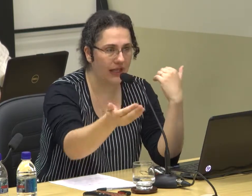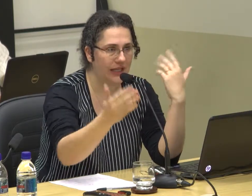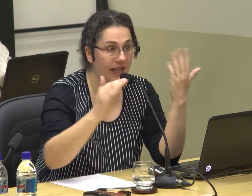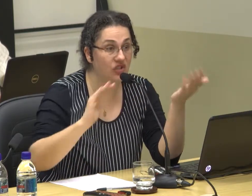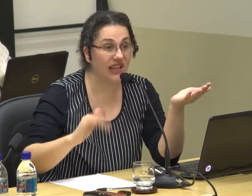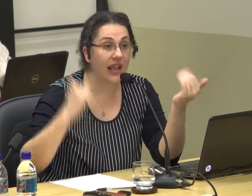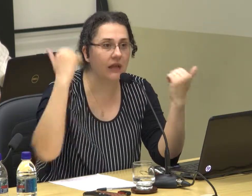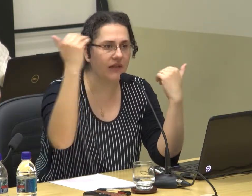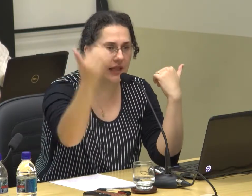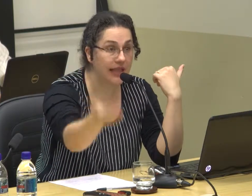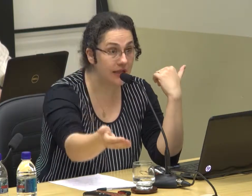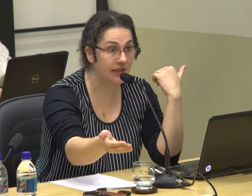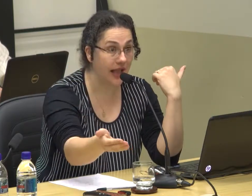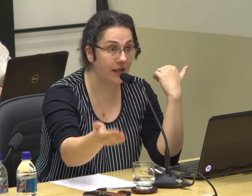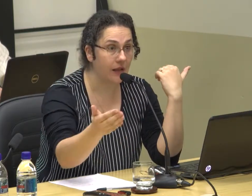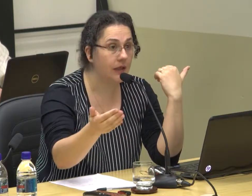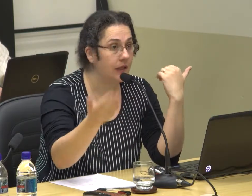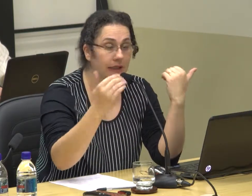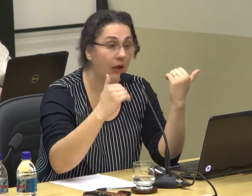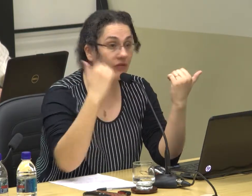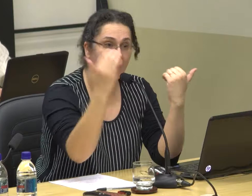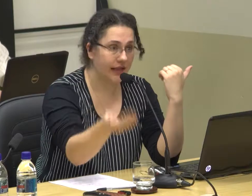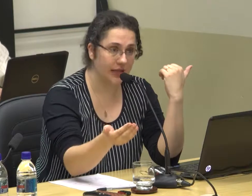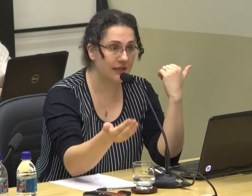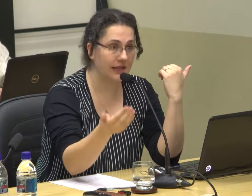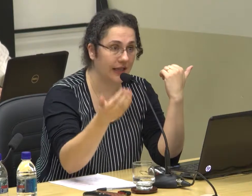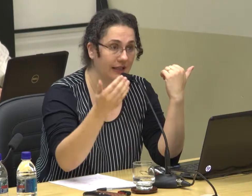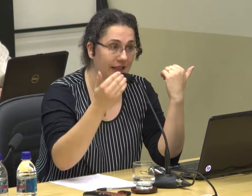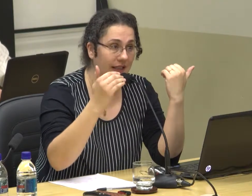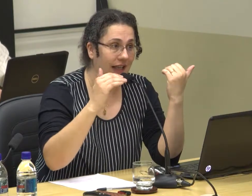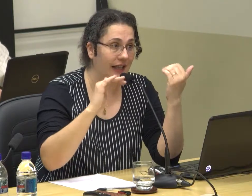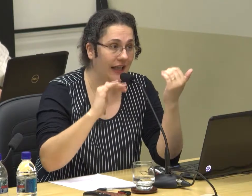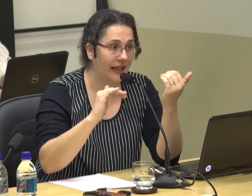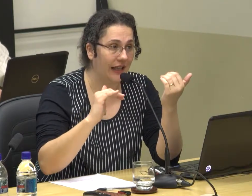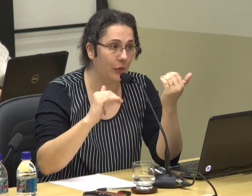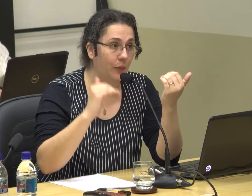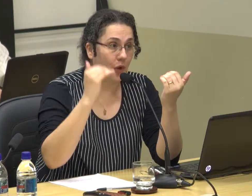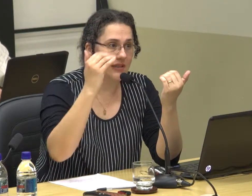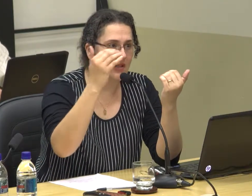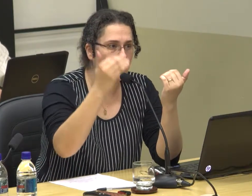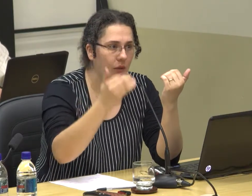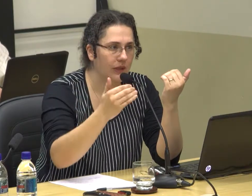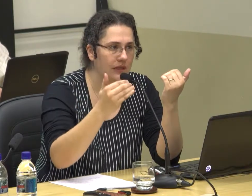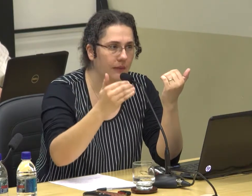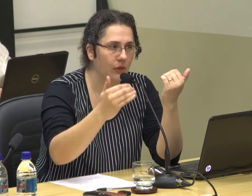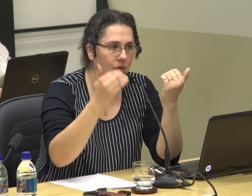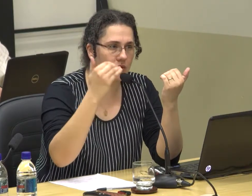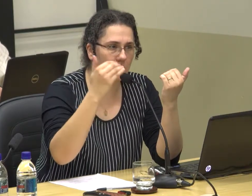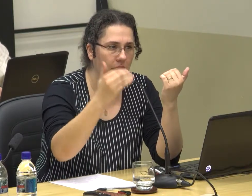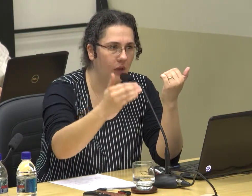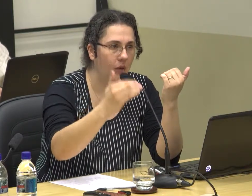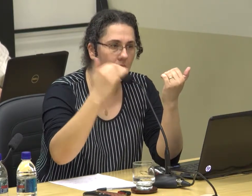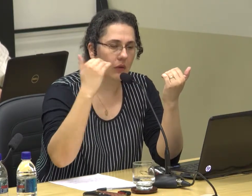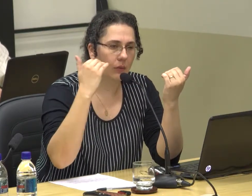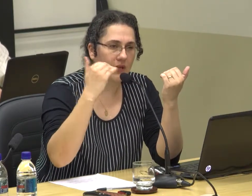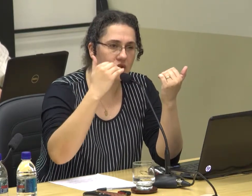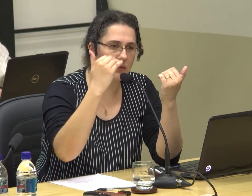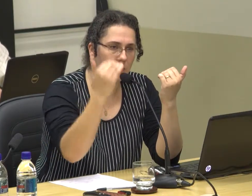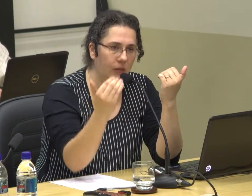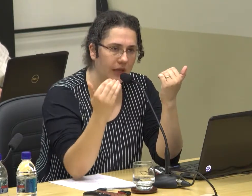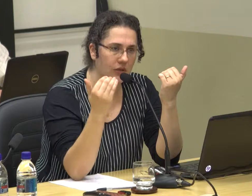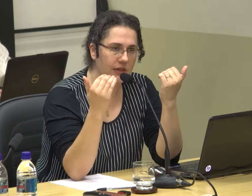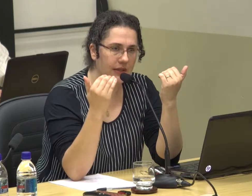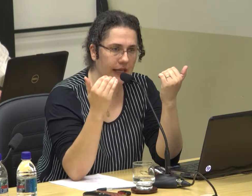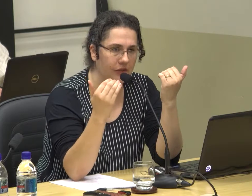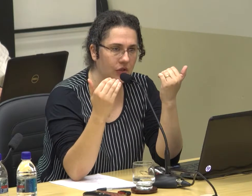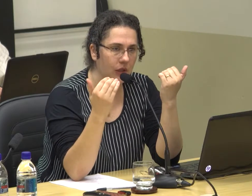vai ter qualidade, nem que vai adensar. Não vai adensar. A proposta é de ter um crescimento horizontal compatível